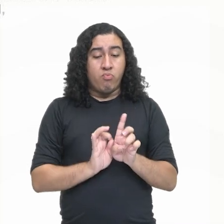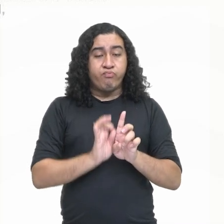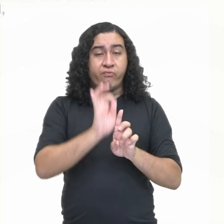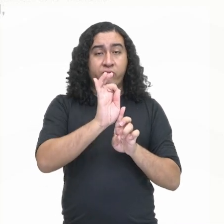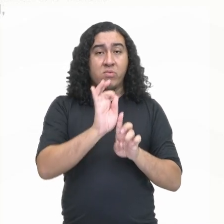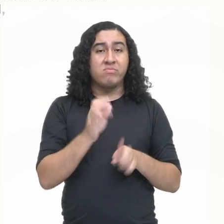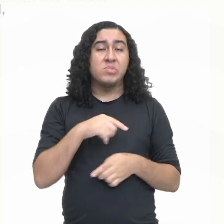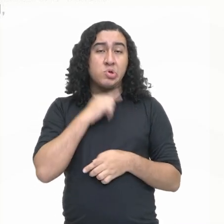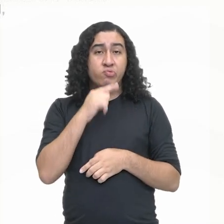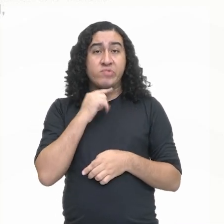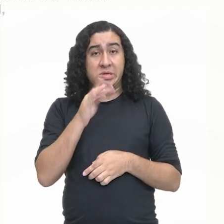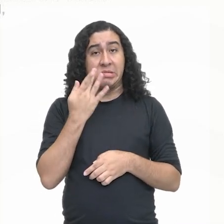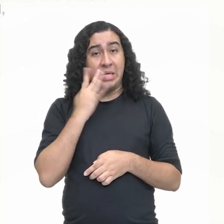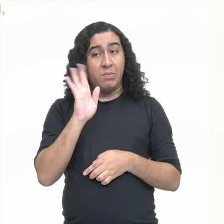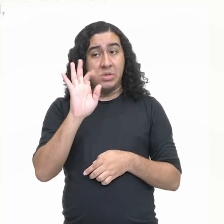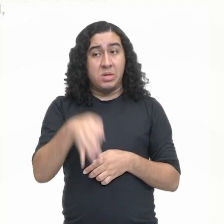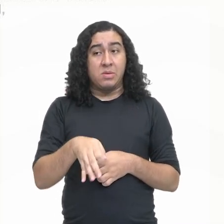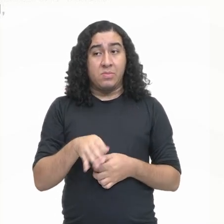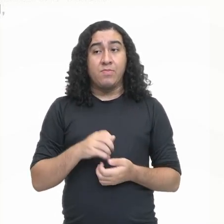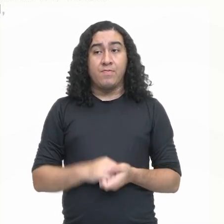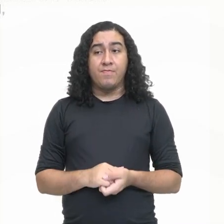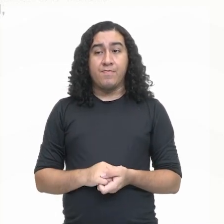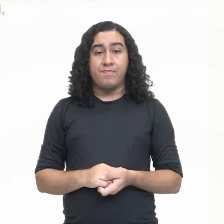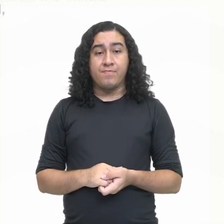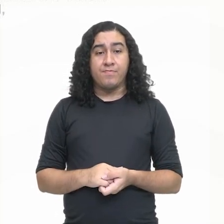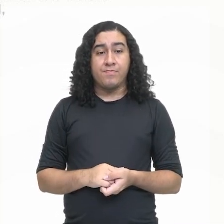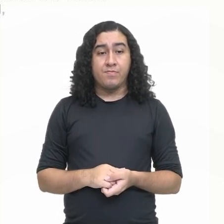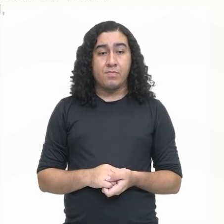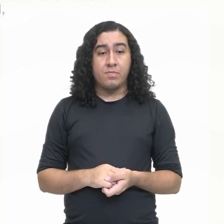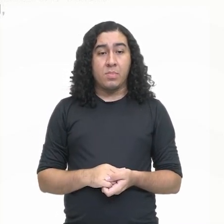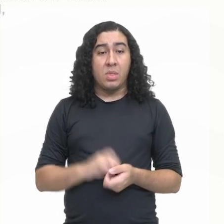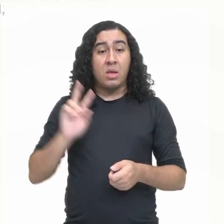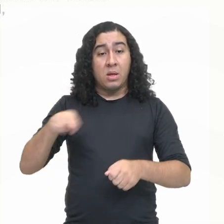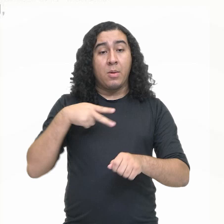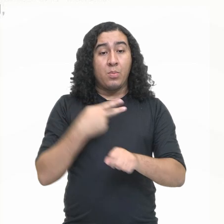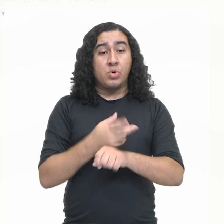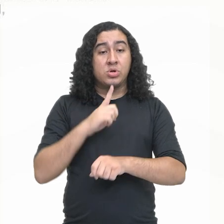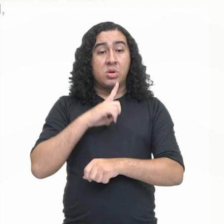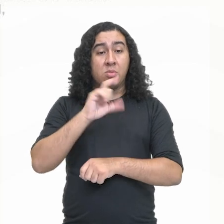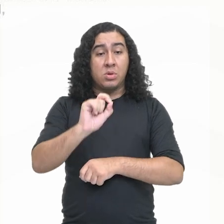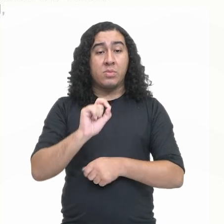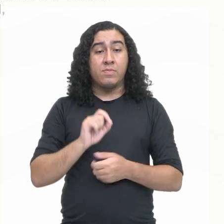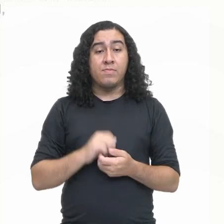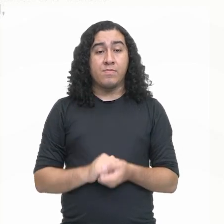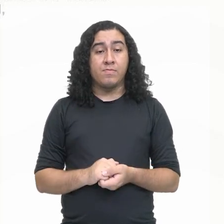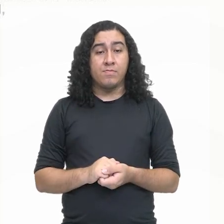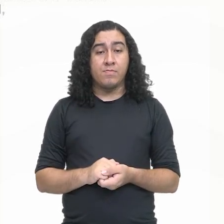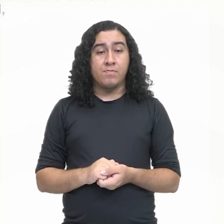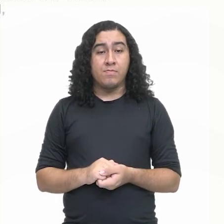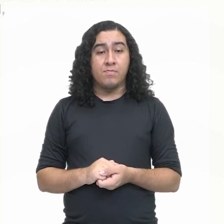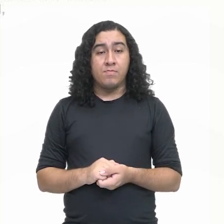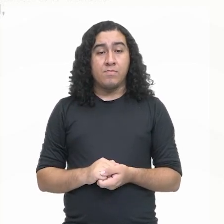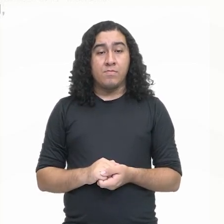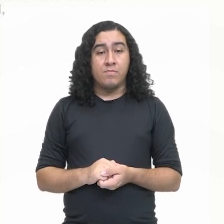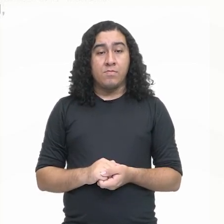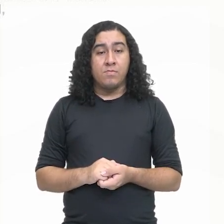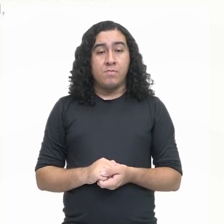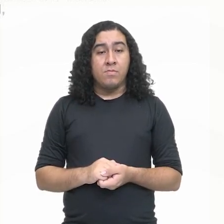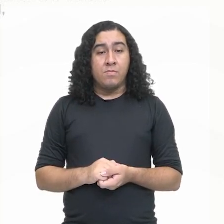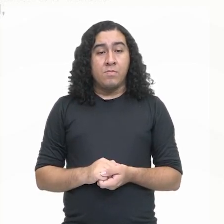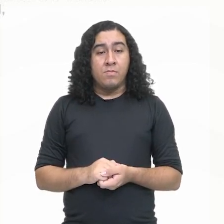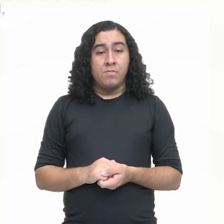se sabe ao certo, né? Após o Permiano, nós tivemos aí uma